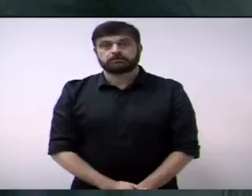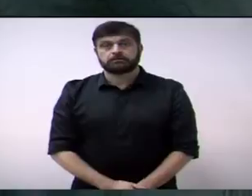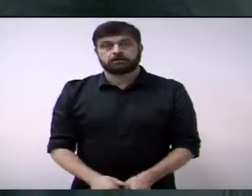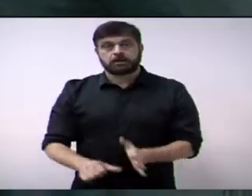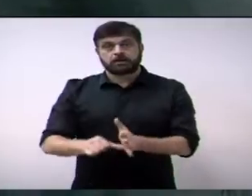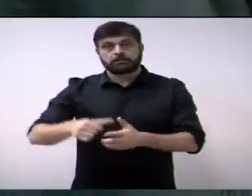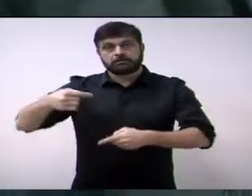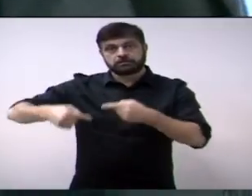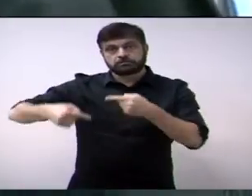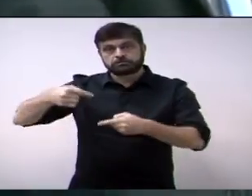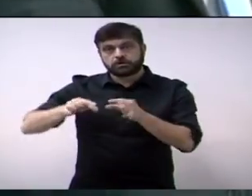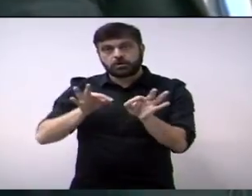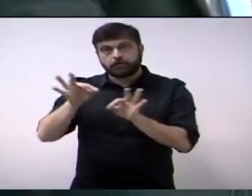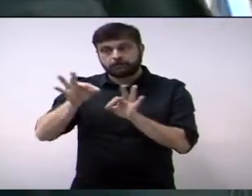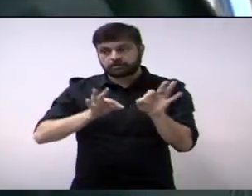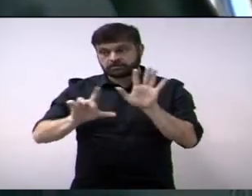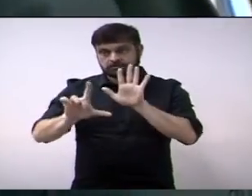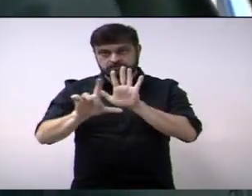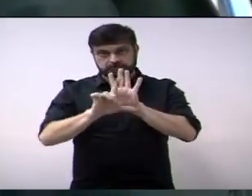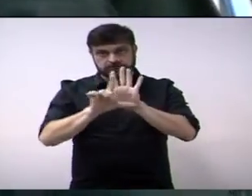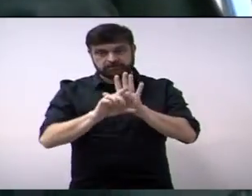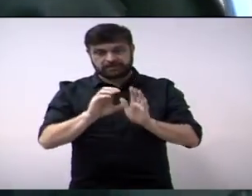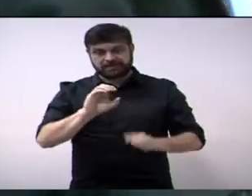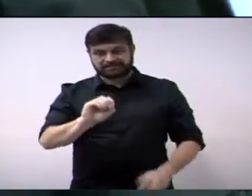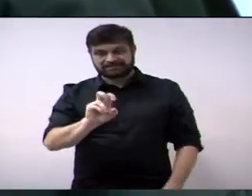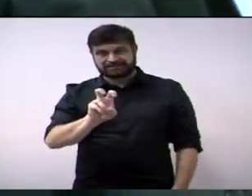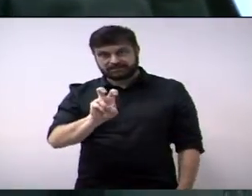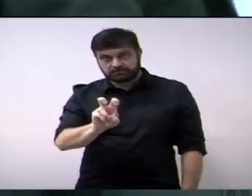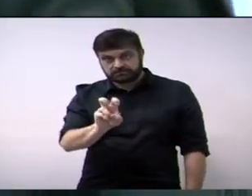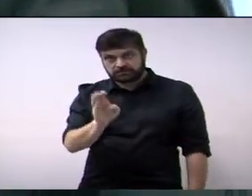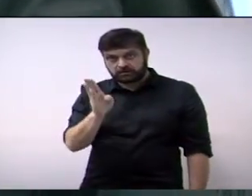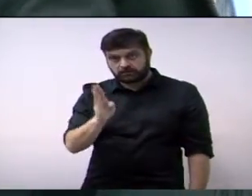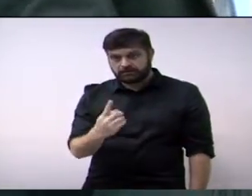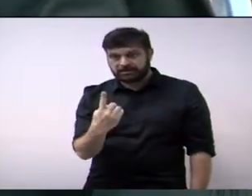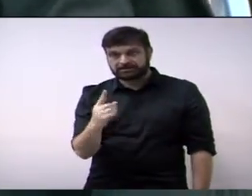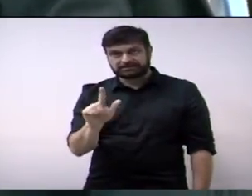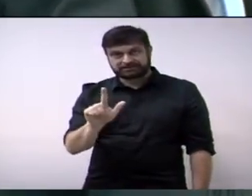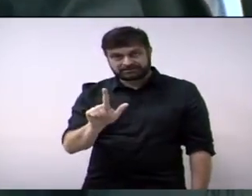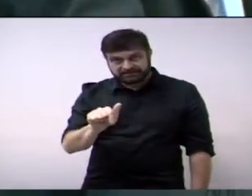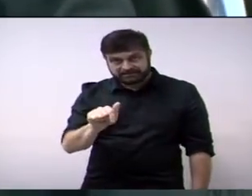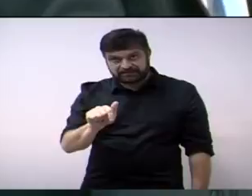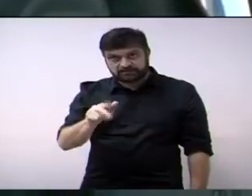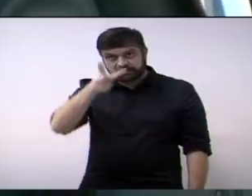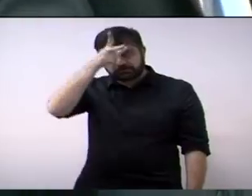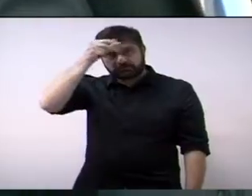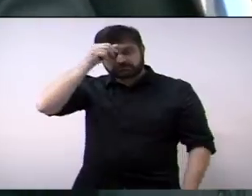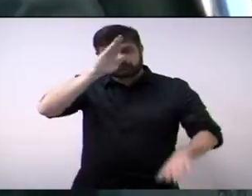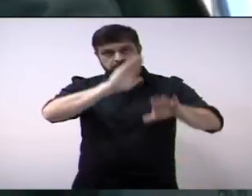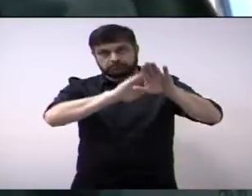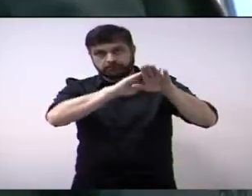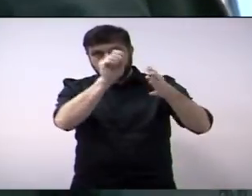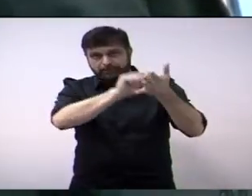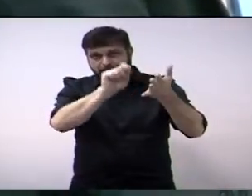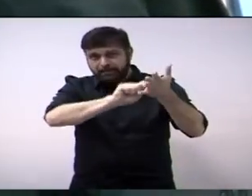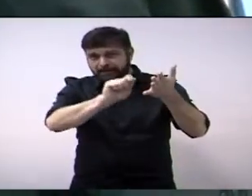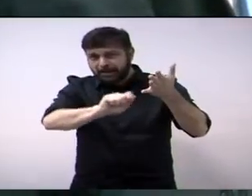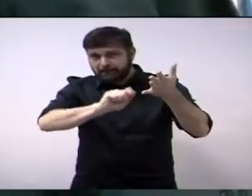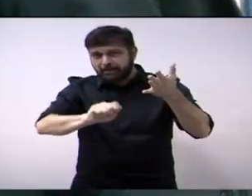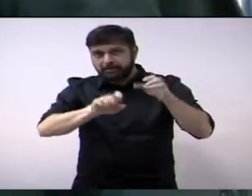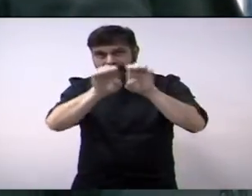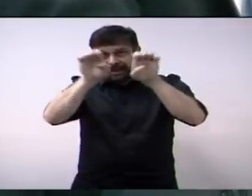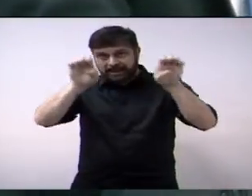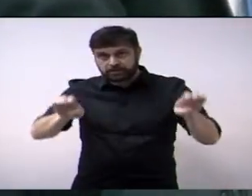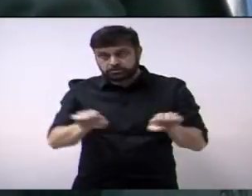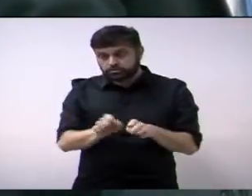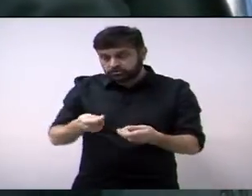Primeira discussão do projeto de lei 05 de 2017 do Executivo, que dispõe sobre a reorganização da